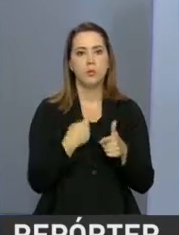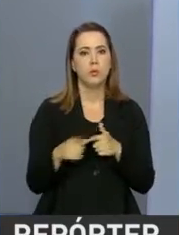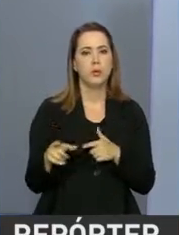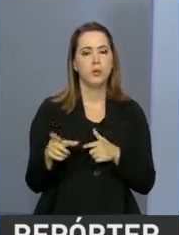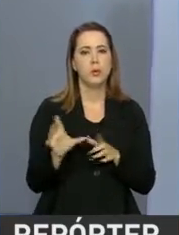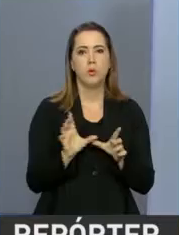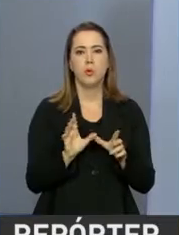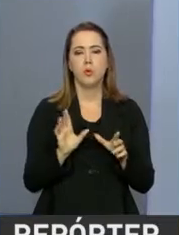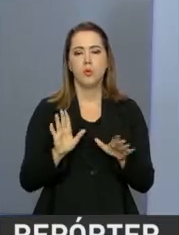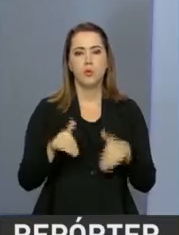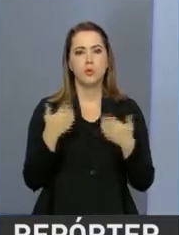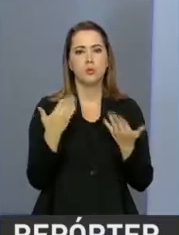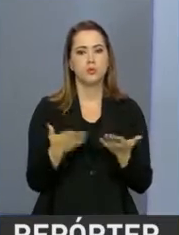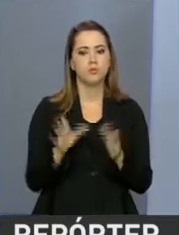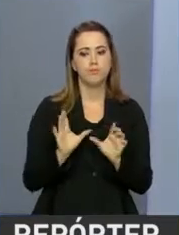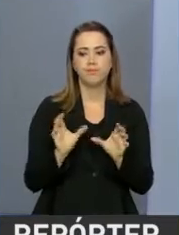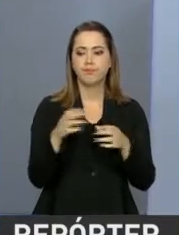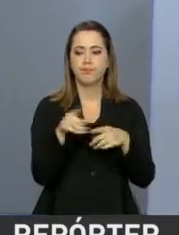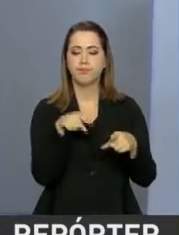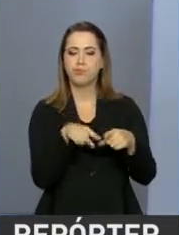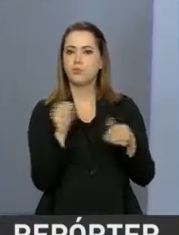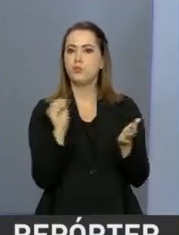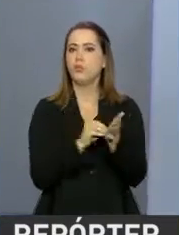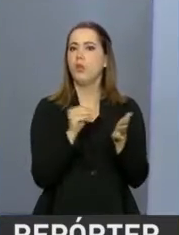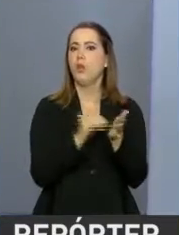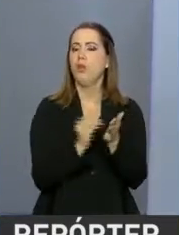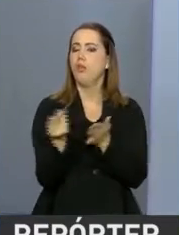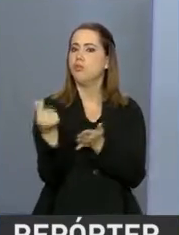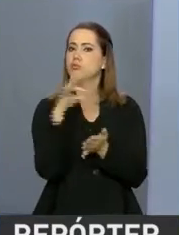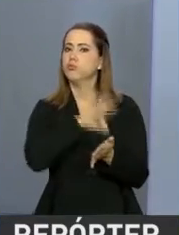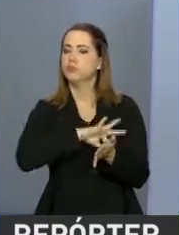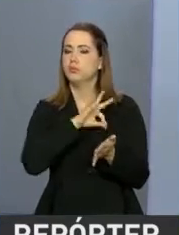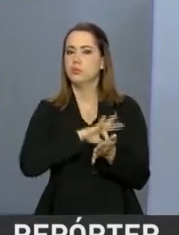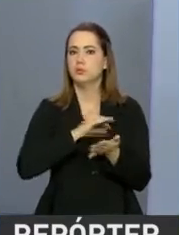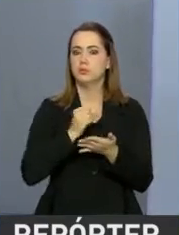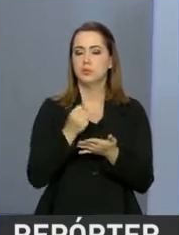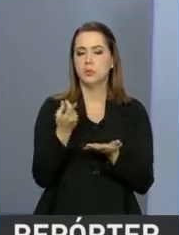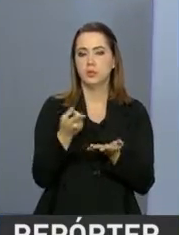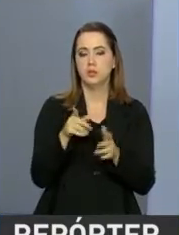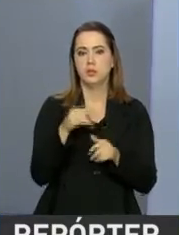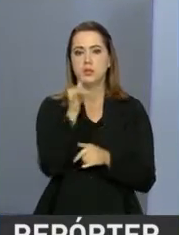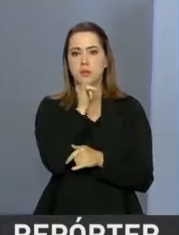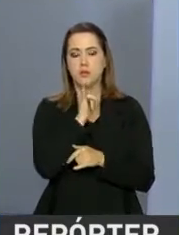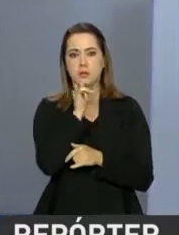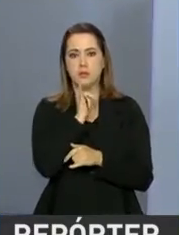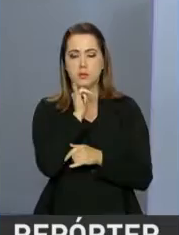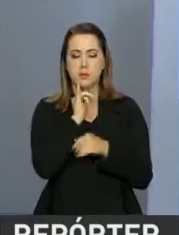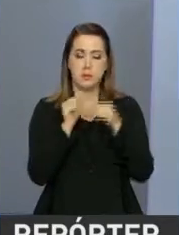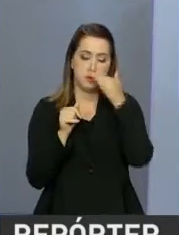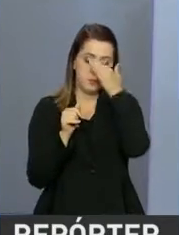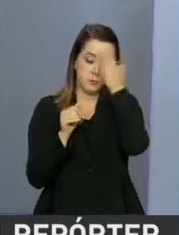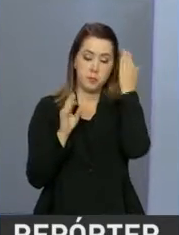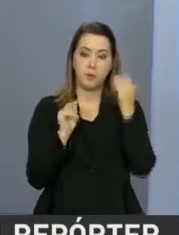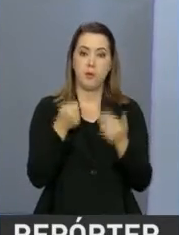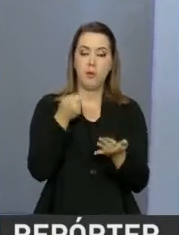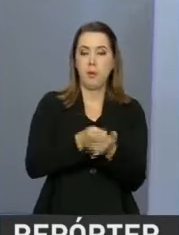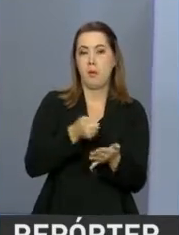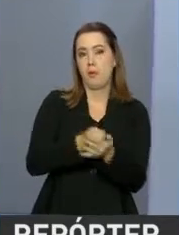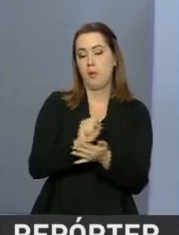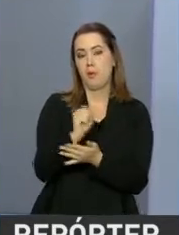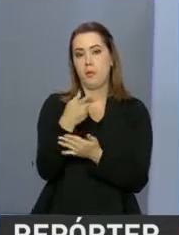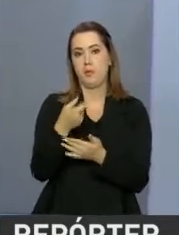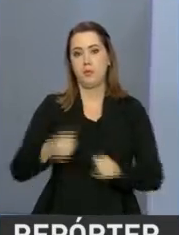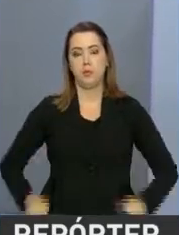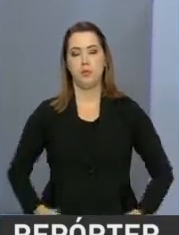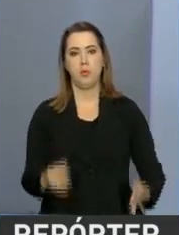situar eventual situações de falta de capacidade operacional de prestadores de um exemplo o mesmo pagamento